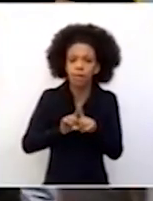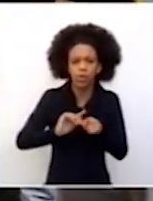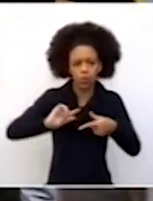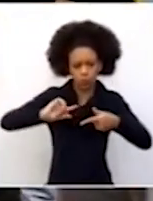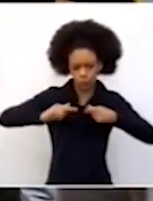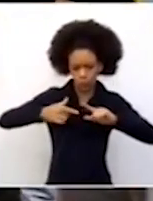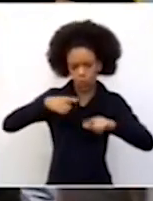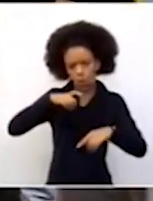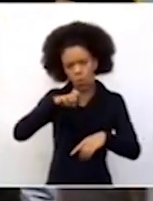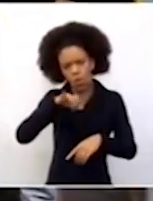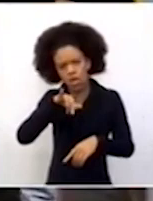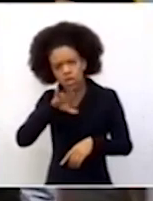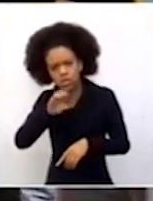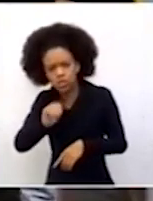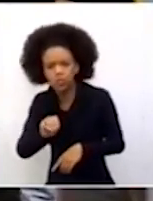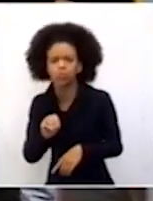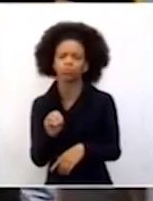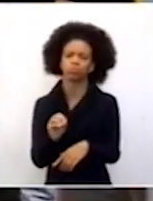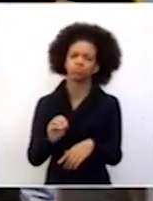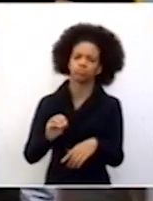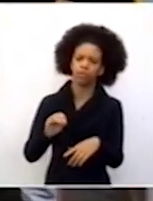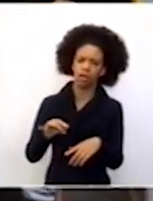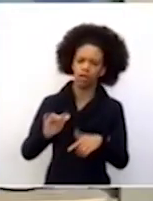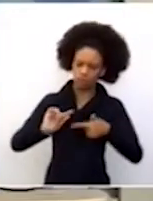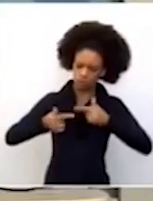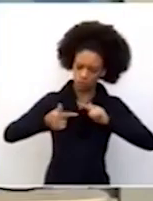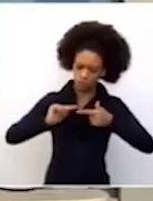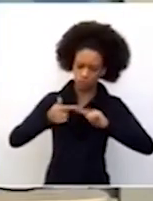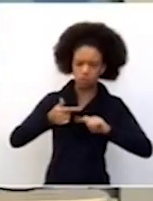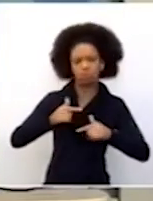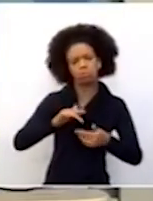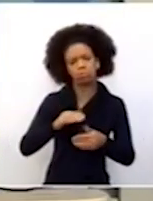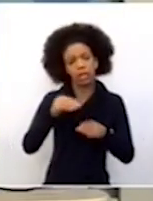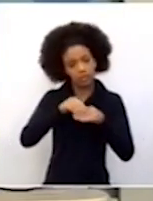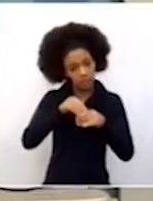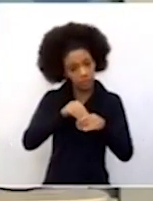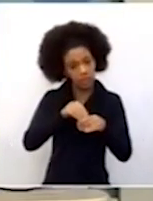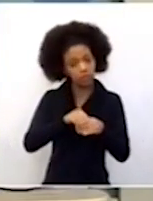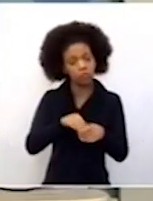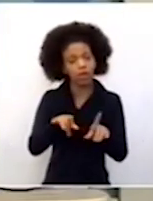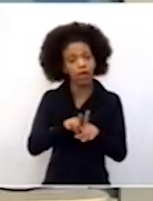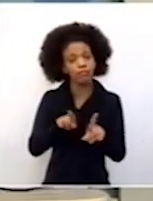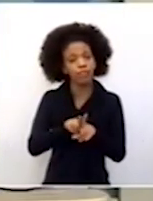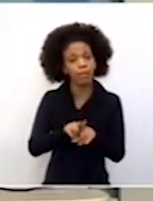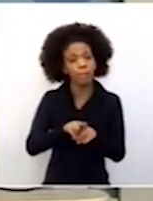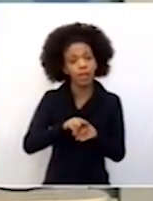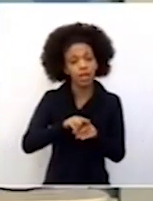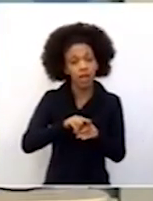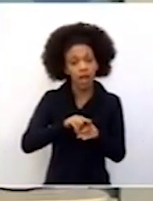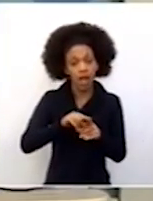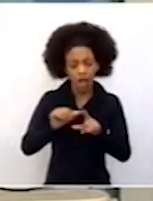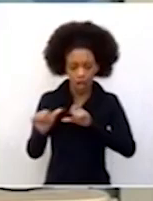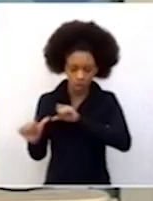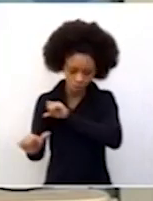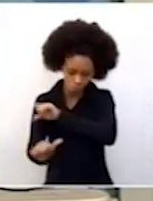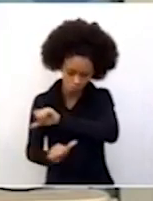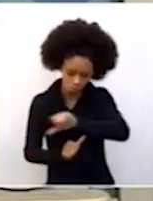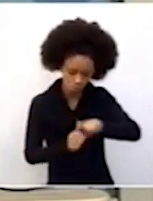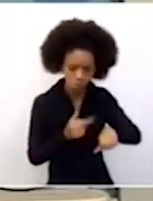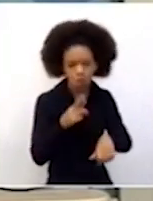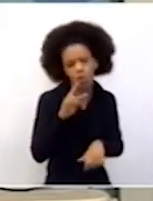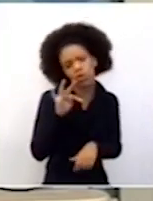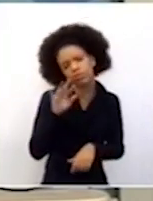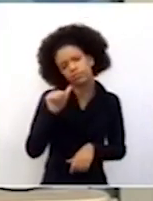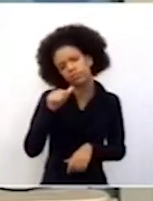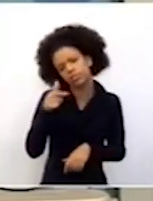eixo de simetria, né, que você pode trabalhar dentro dessa perspectiva da geometria, né, a questão da rotação, né, trabalhar a questão da translação,